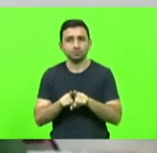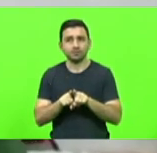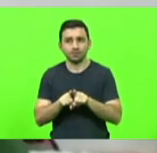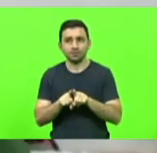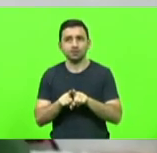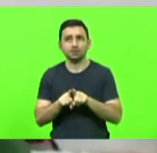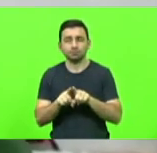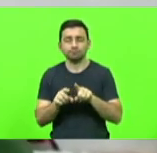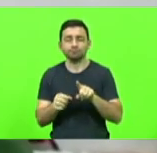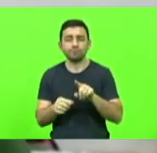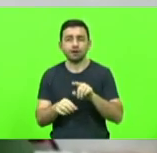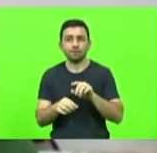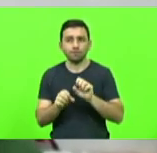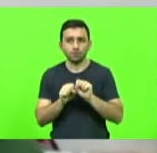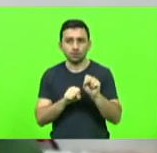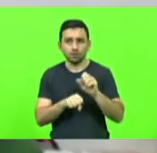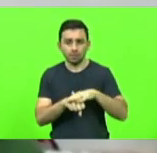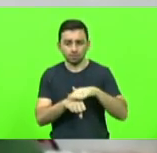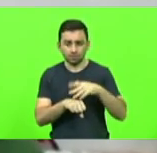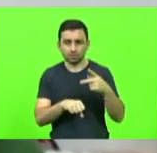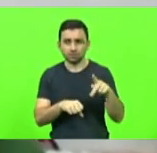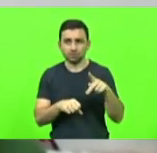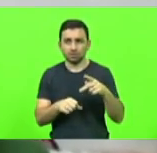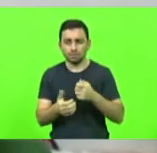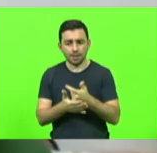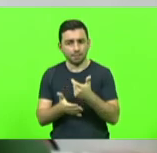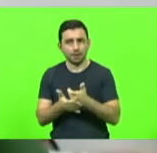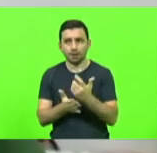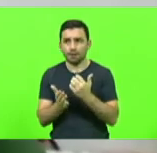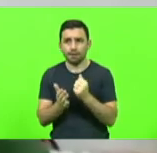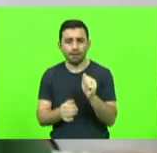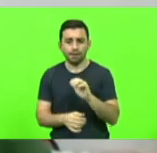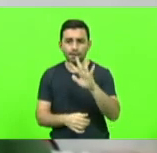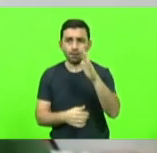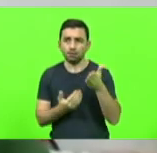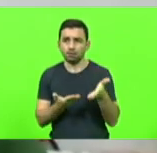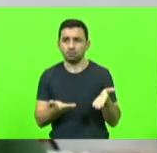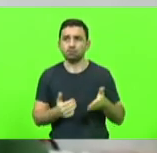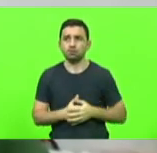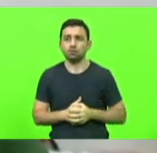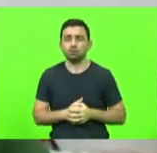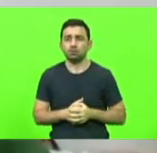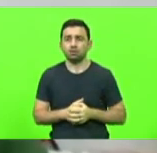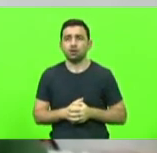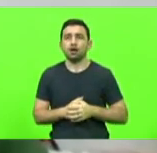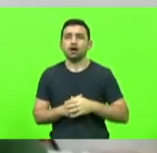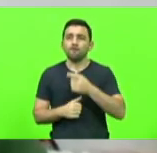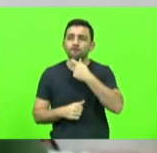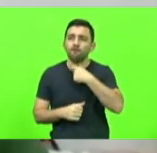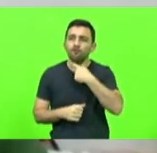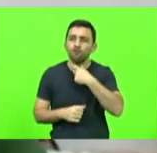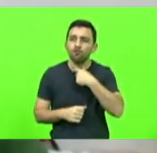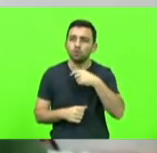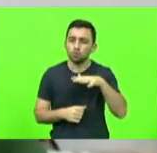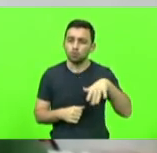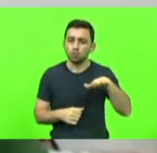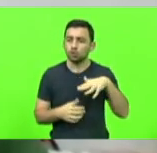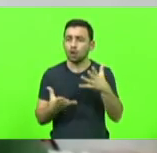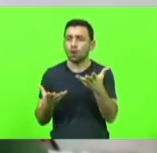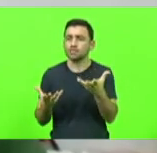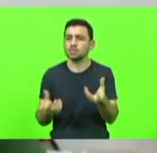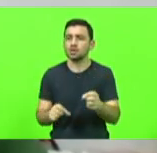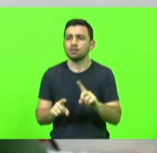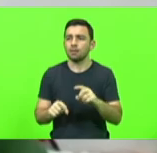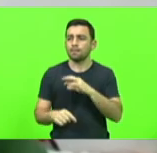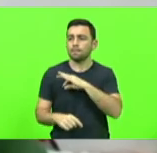parte do próprio profissional, é alto. Vejo que as FONOs não estão mais aceitando empregos que pagam